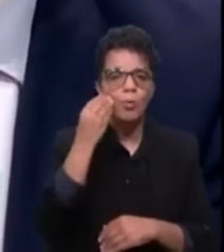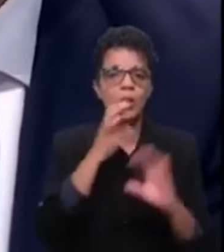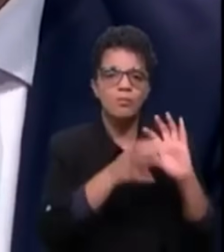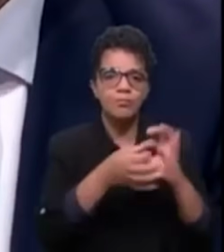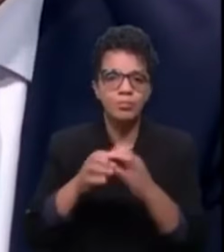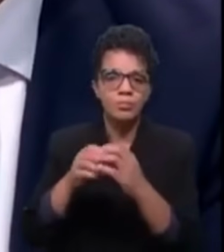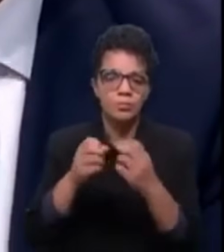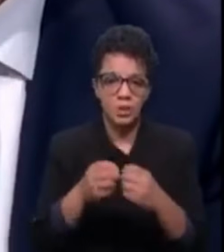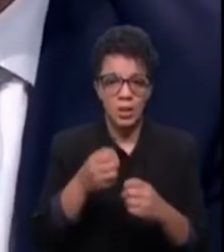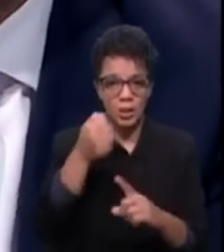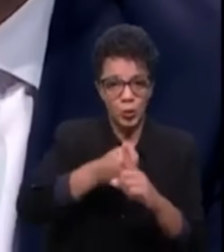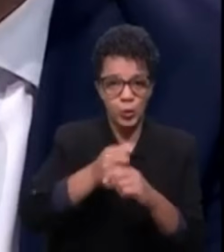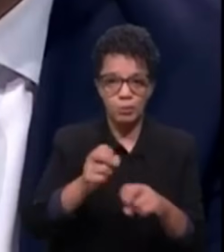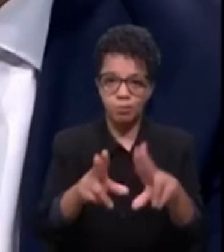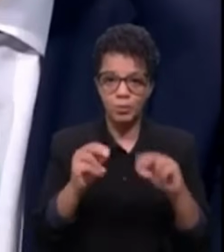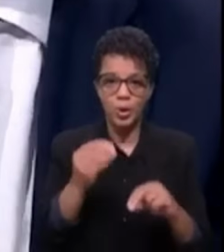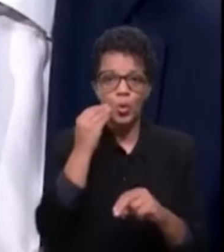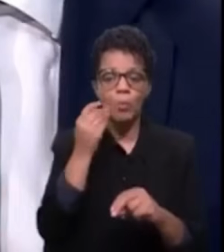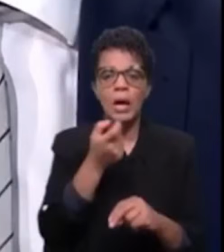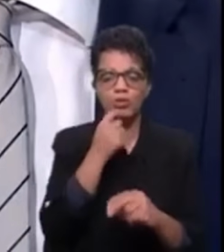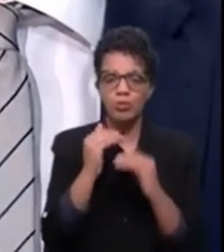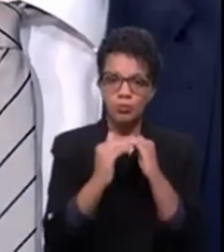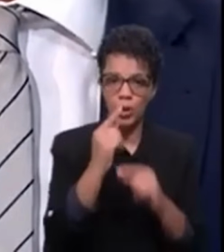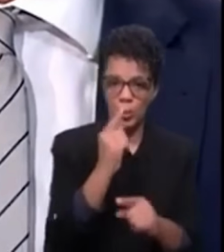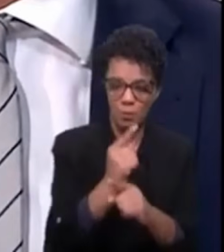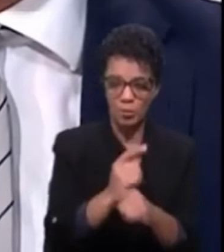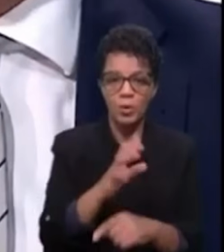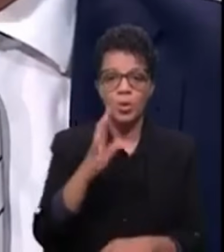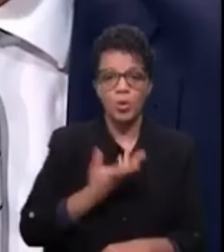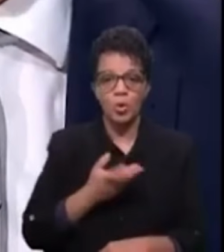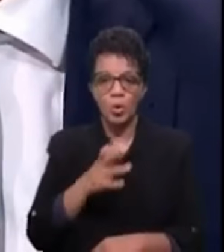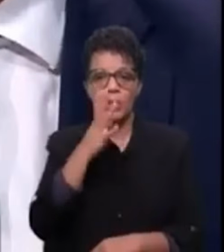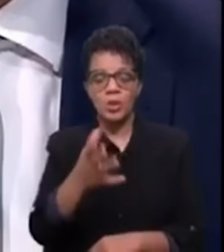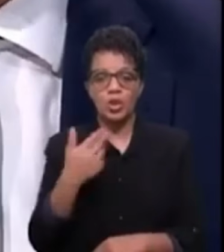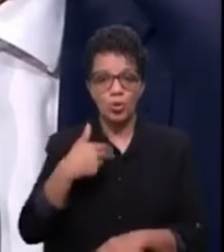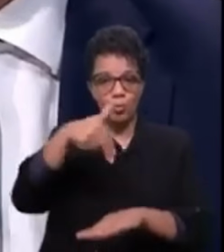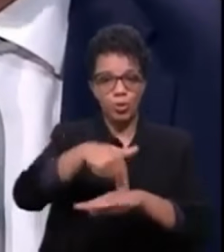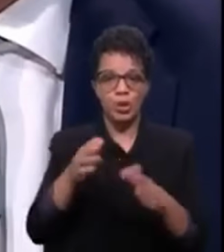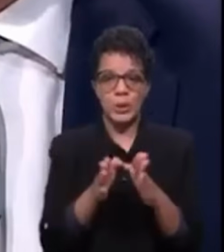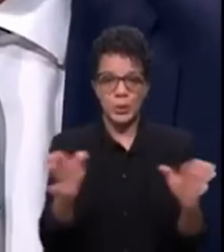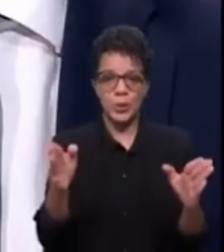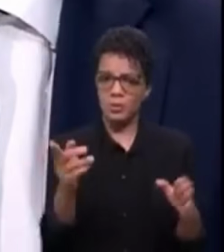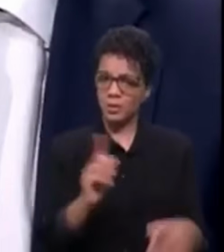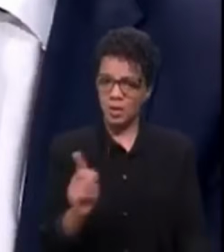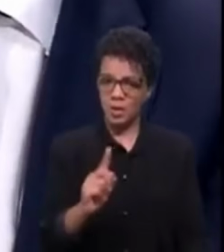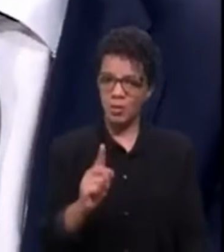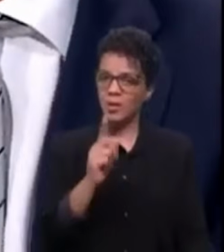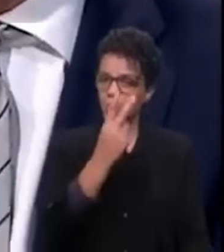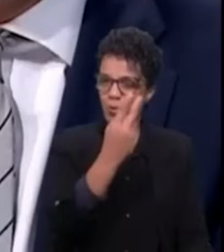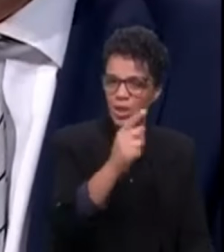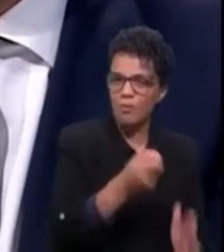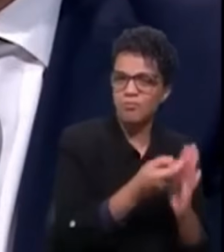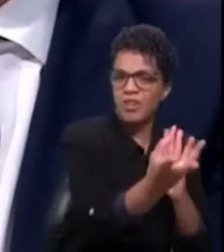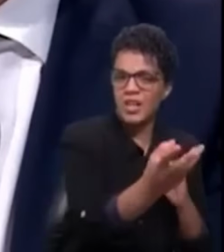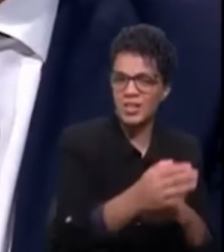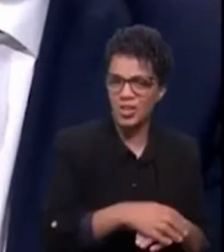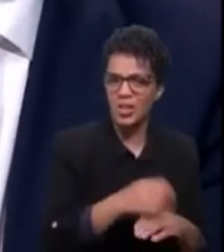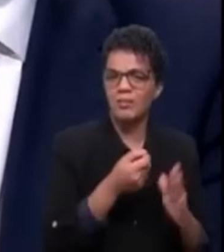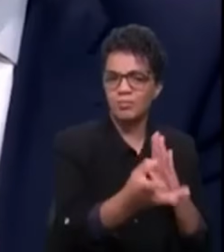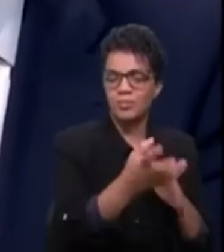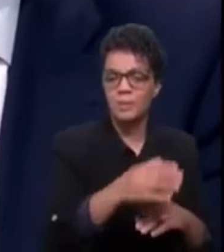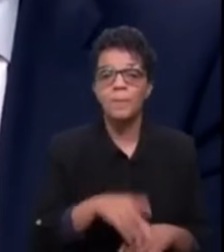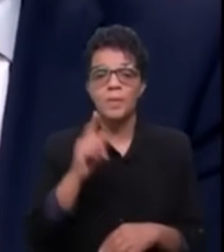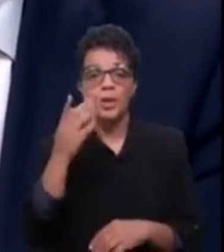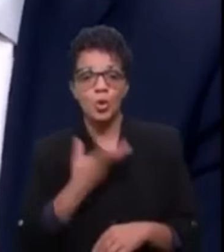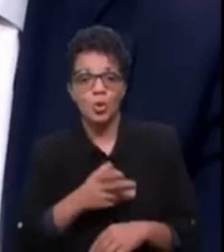limpeza que o país precisa faz-se com coerência quando o Dr Luis Montenegro diz que eu tenho duas posições não o Dr Luis Montenegro o Dr Luis Montenegro